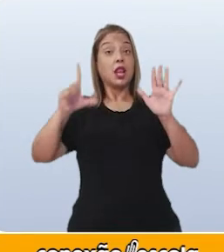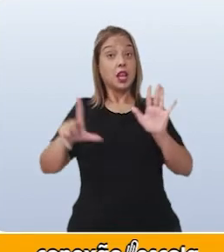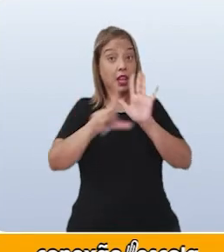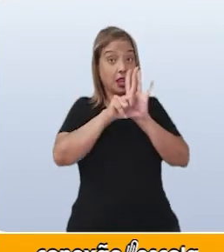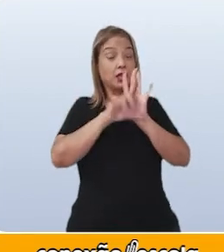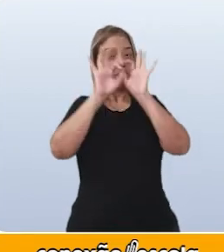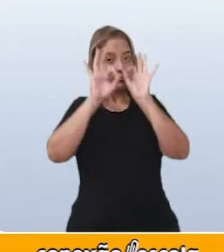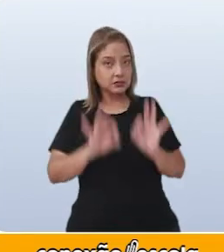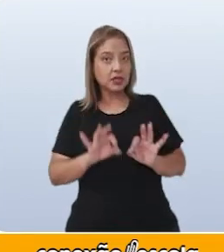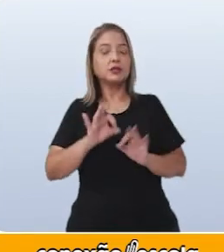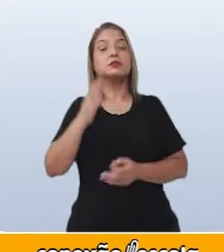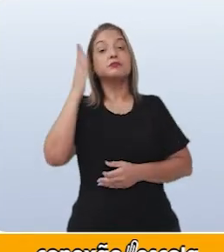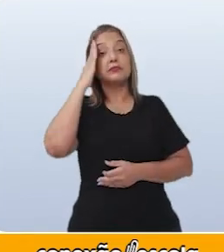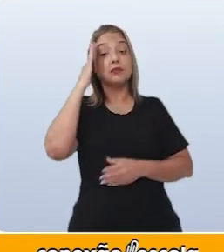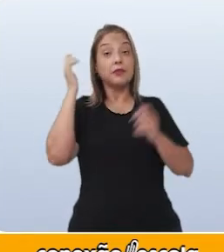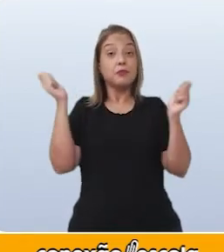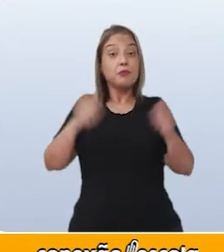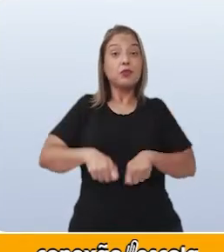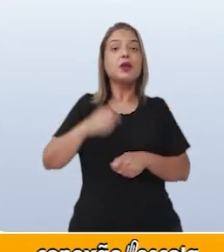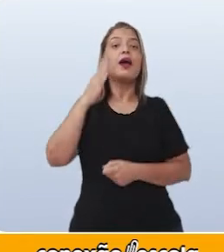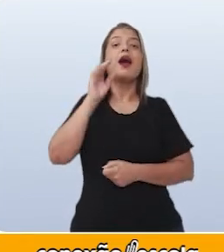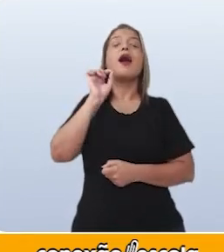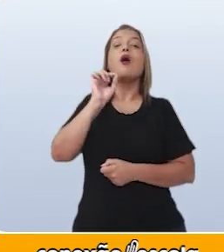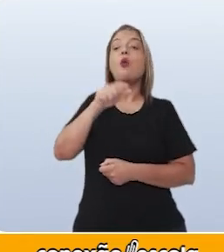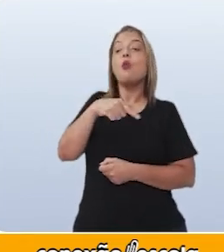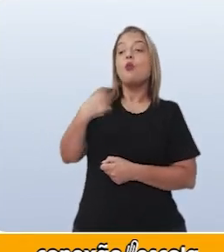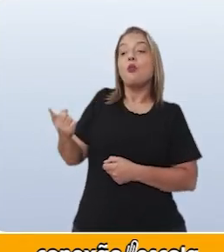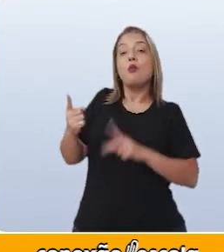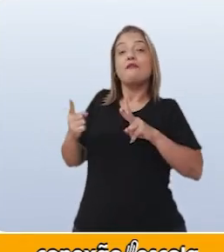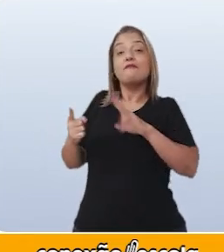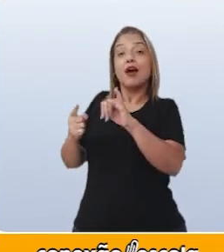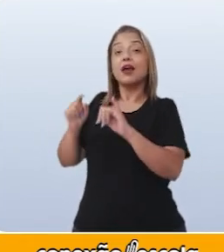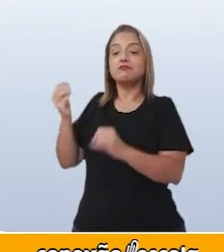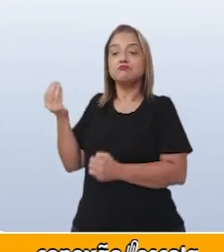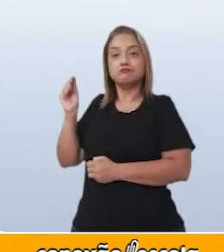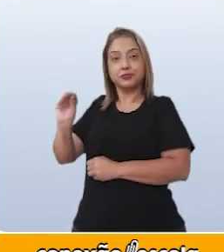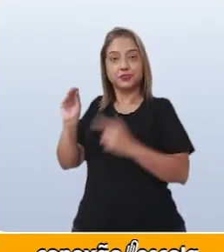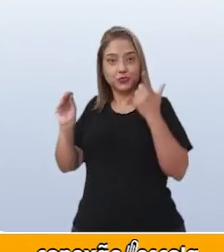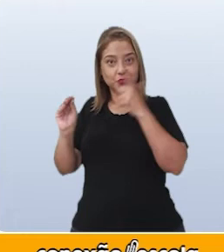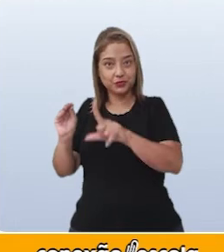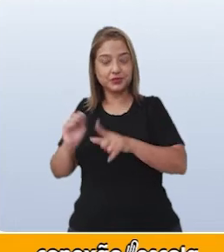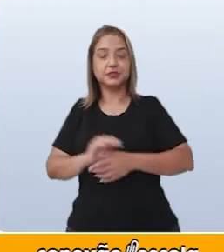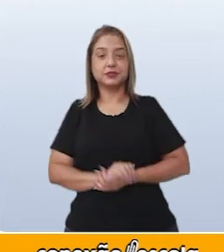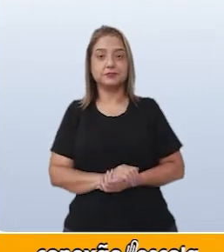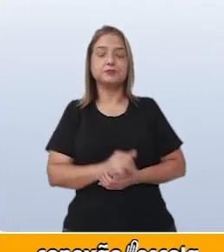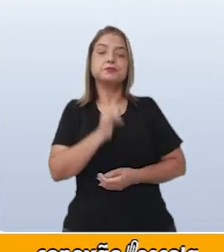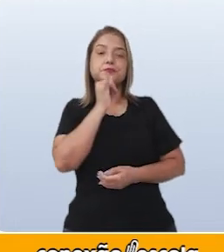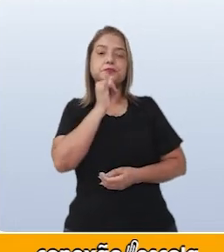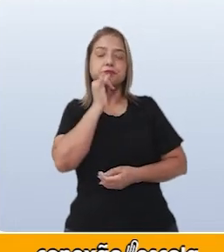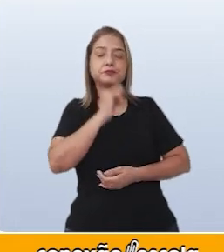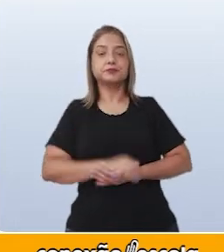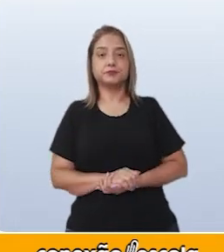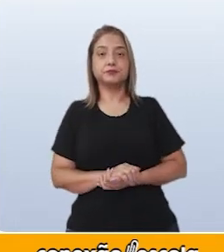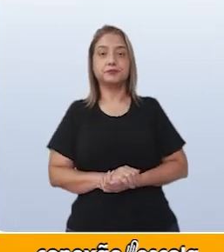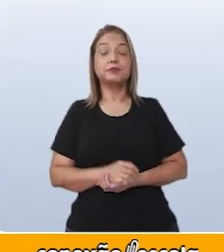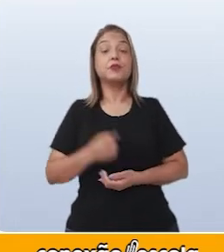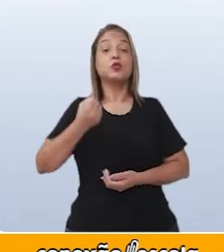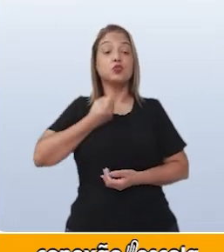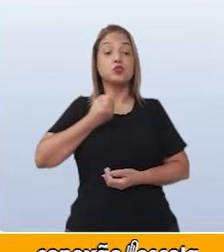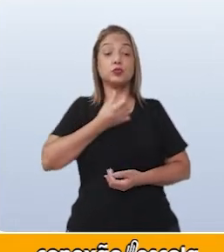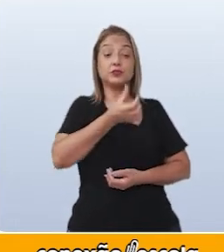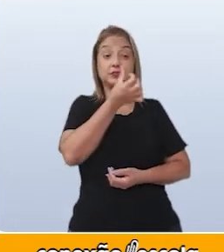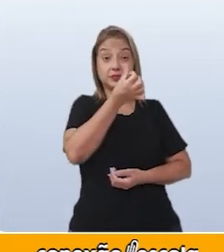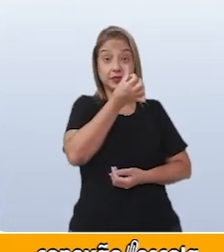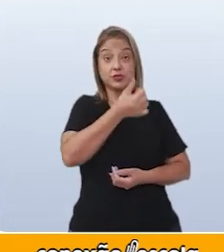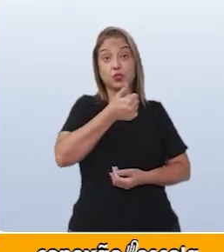formação, tornando possível prever os próximos termos. Por exemplo, a sequência